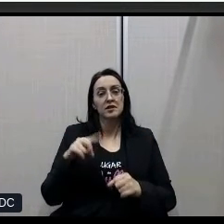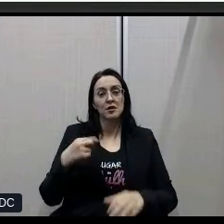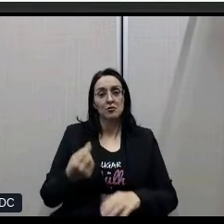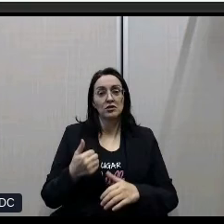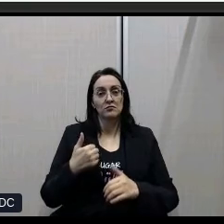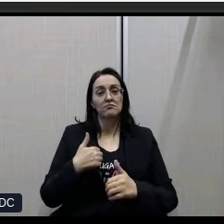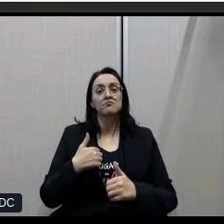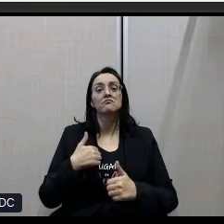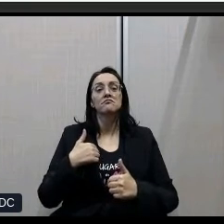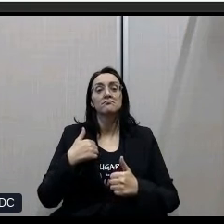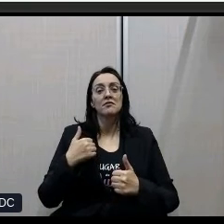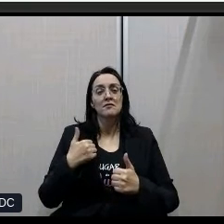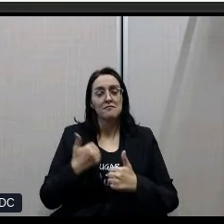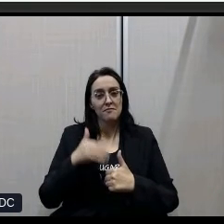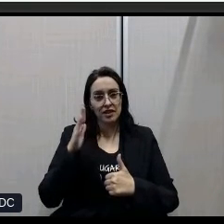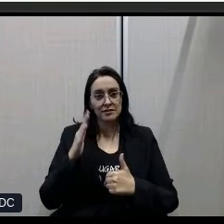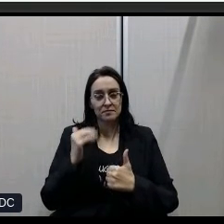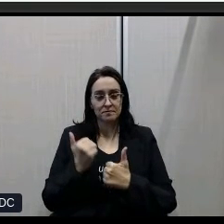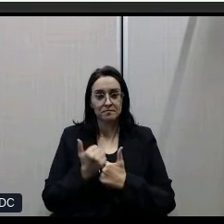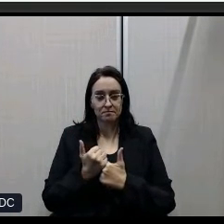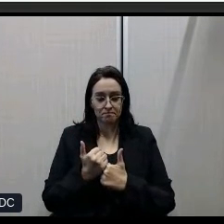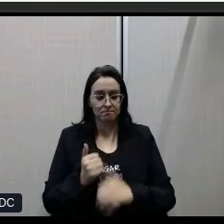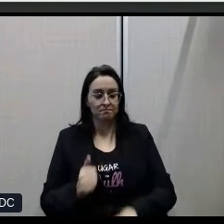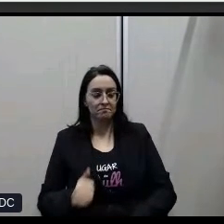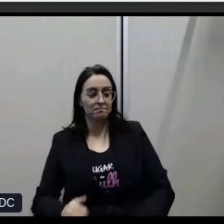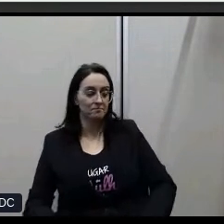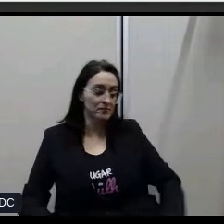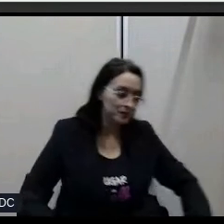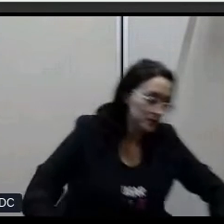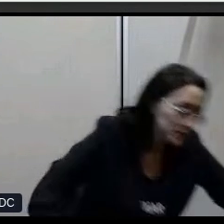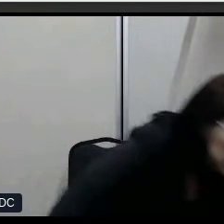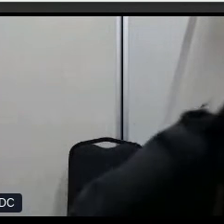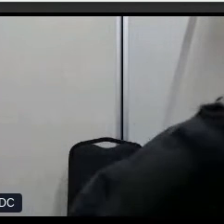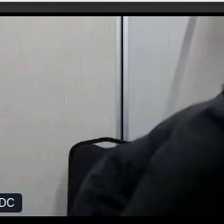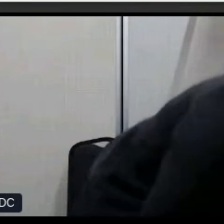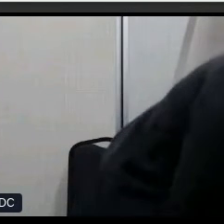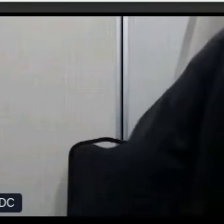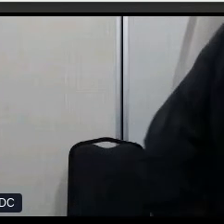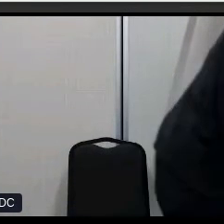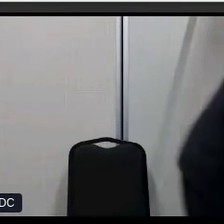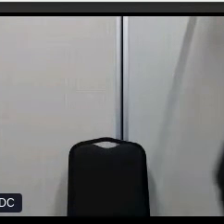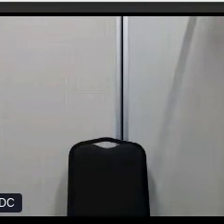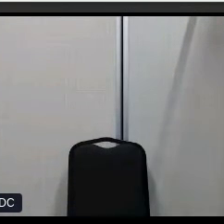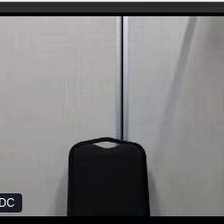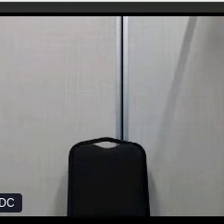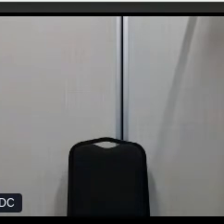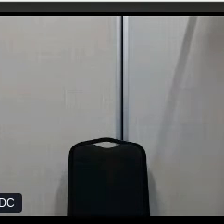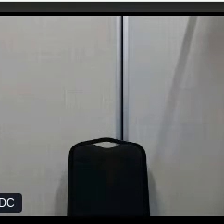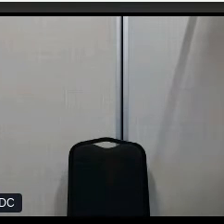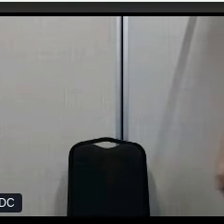mais tiveram audiência no slide anterior foram justamente